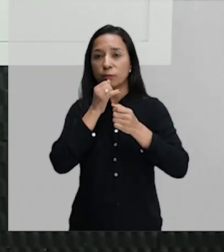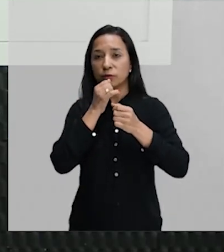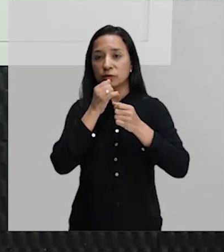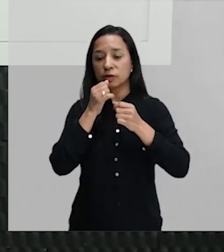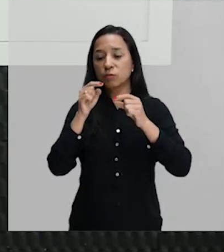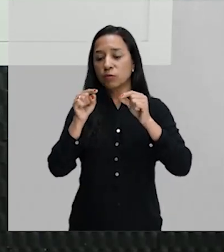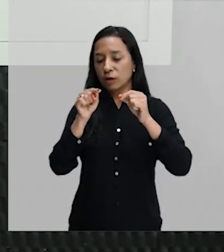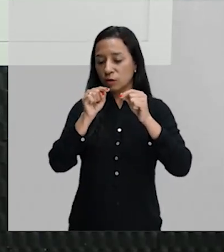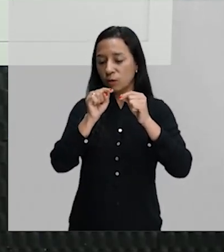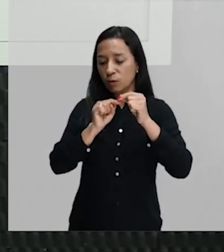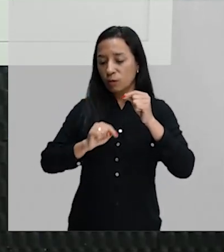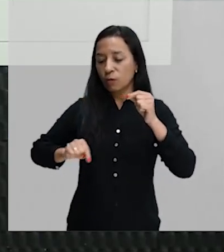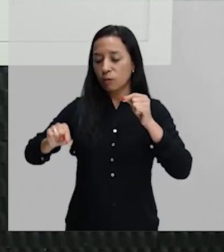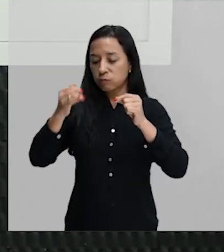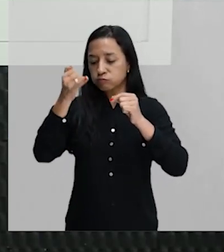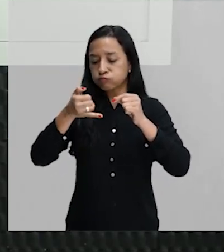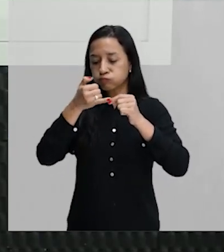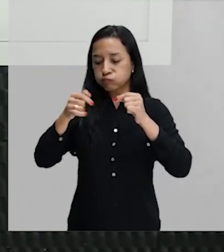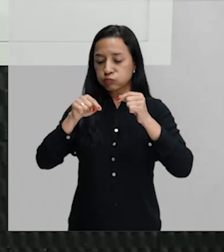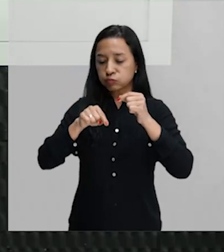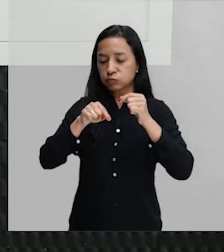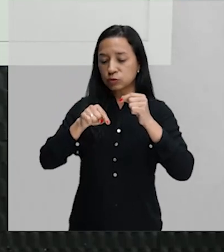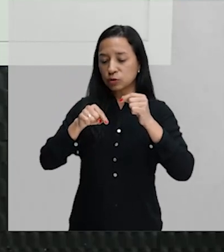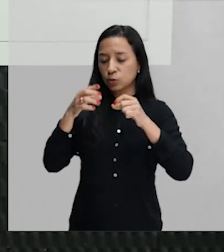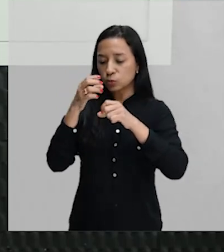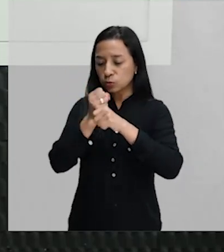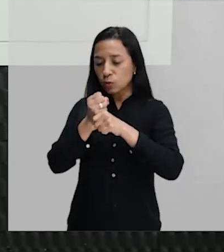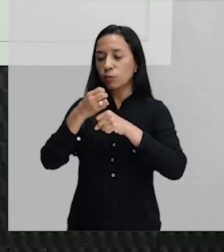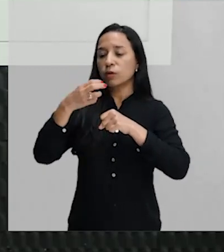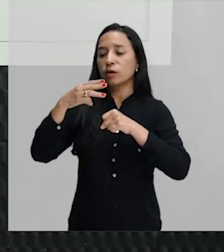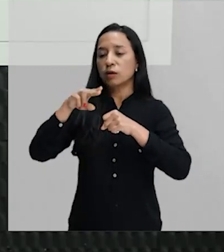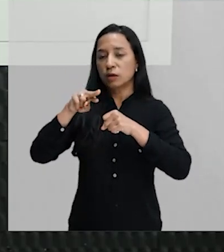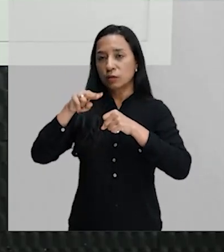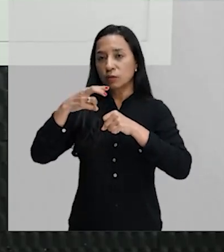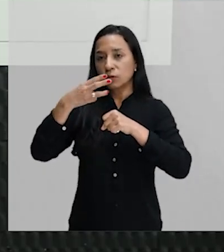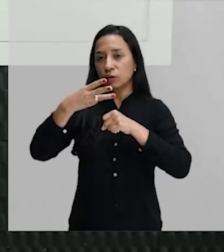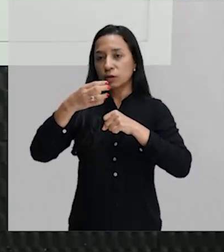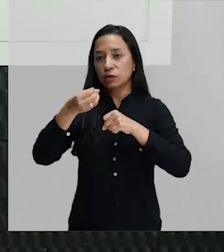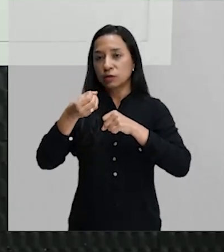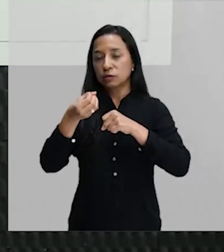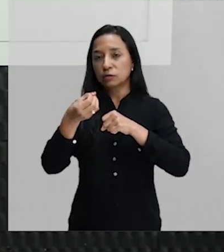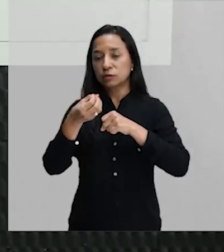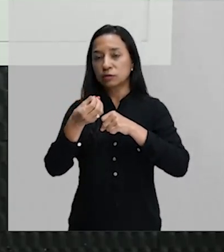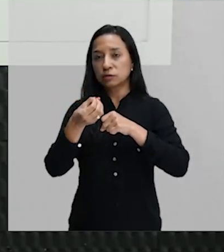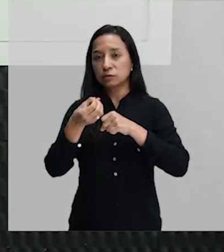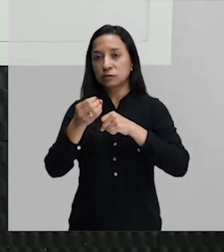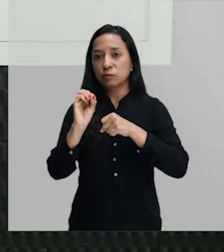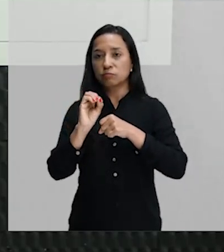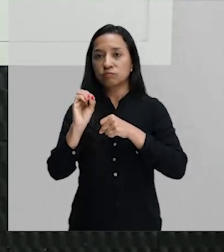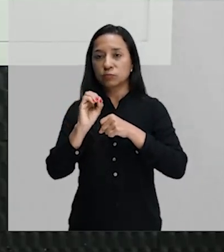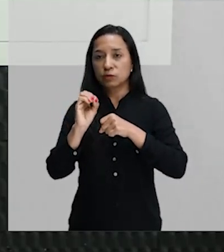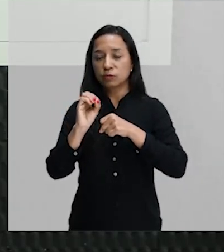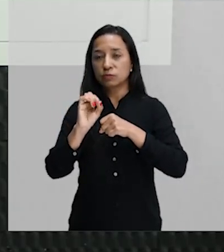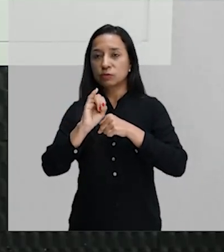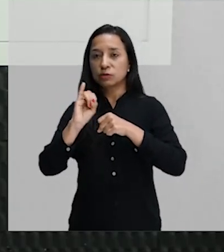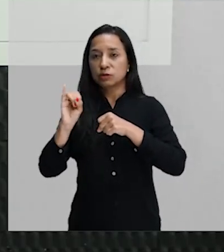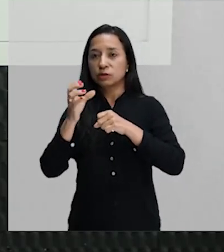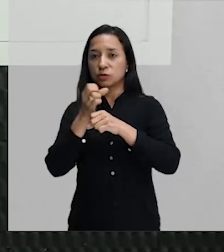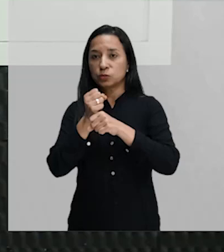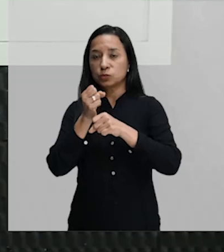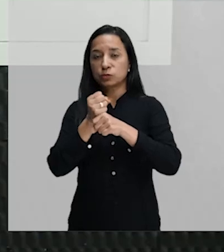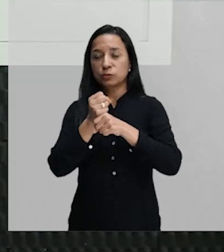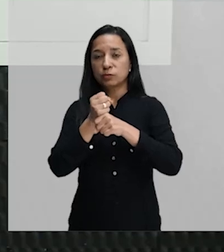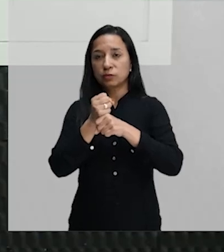é o arco cuja soma é 360. Se você somar esse arco que mede x,